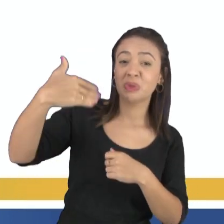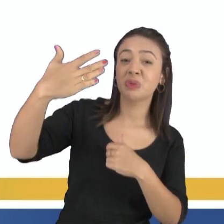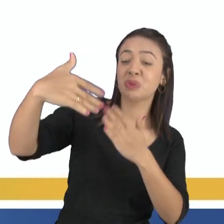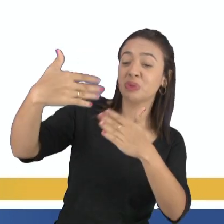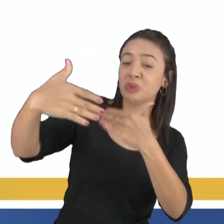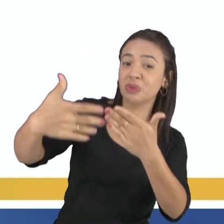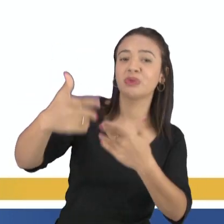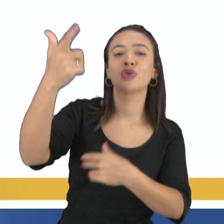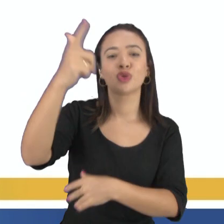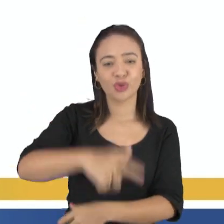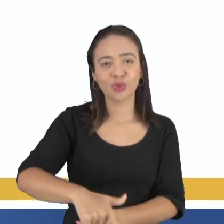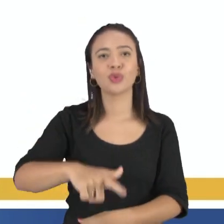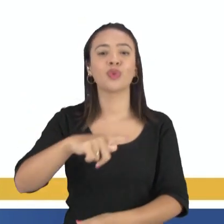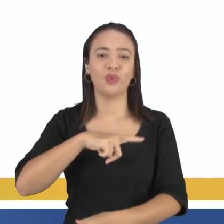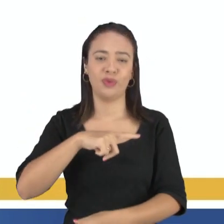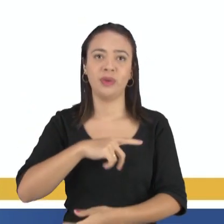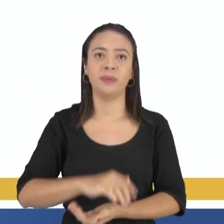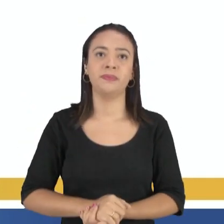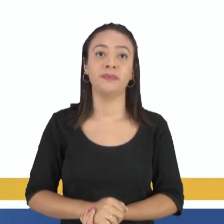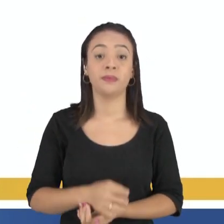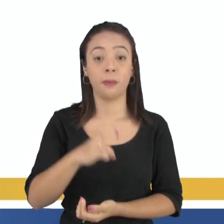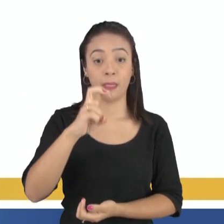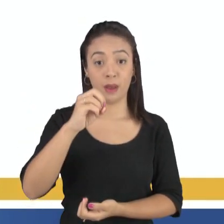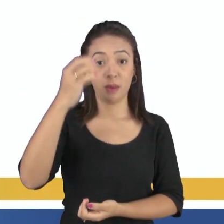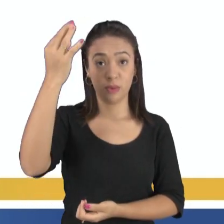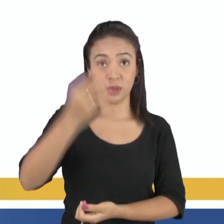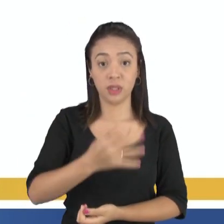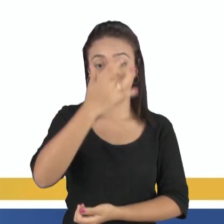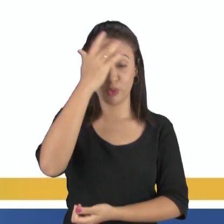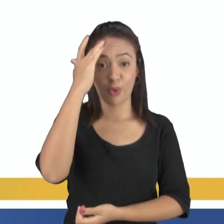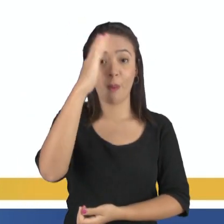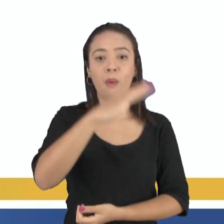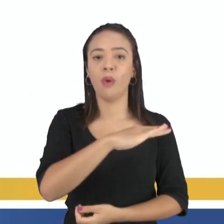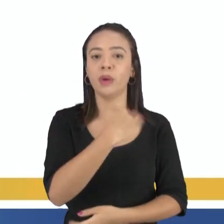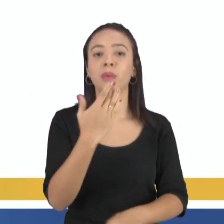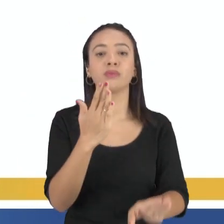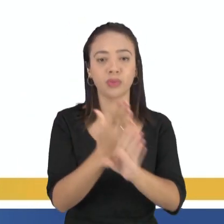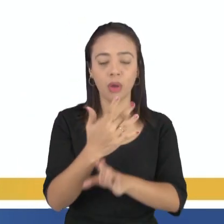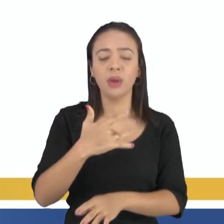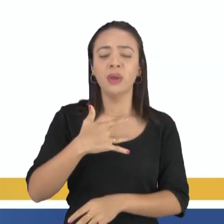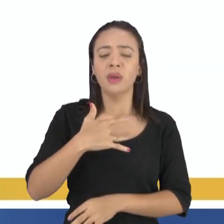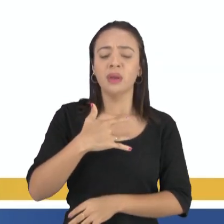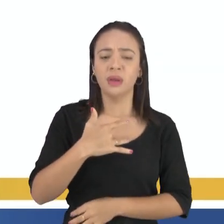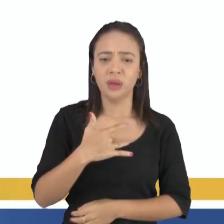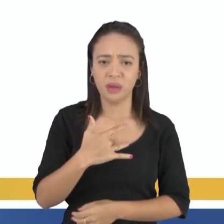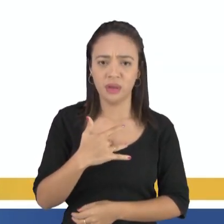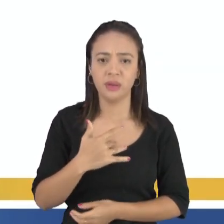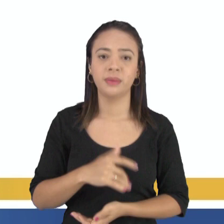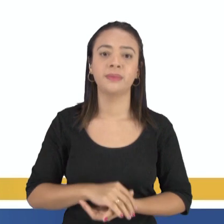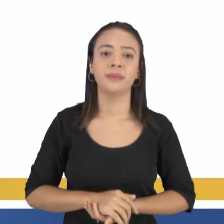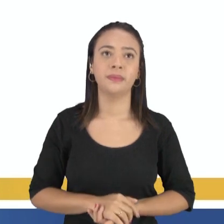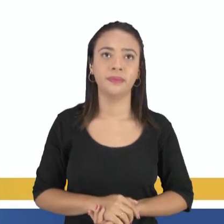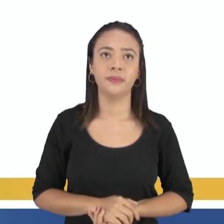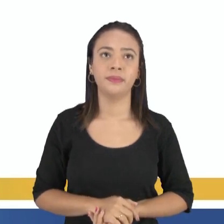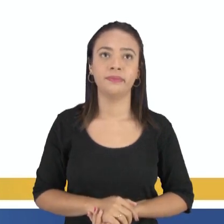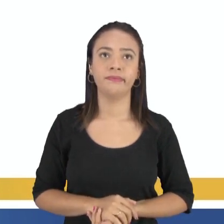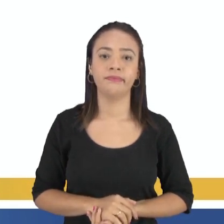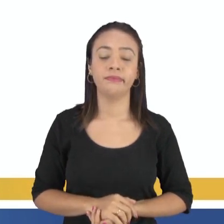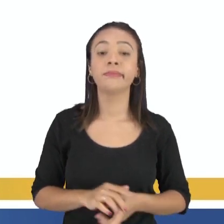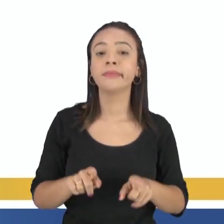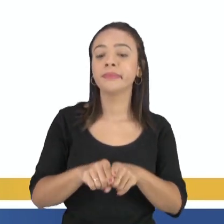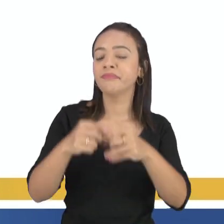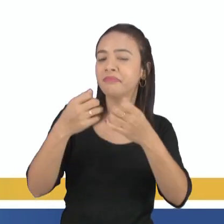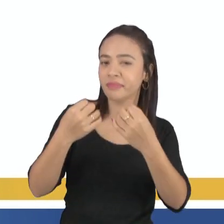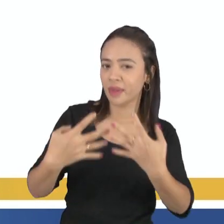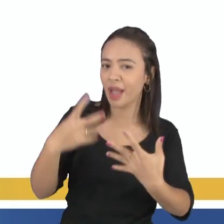E 50% morriam em decorrência, da doença. E aí vamos trazer um pouco